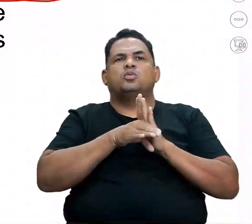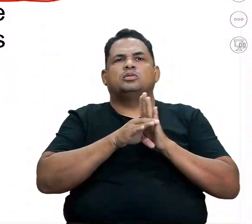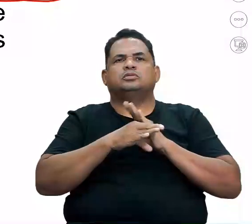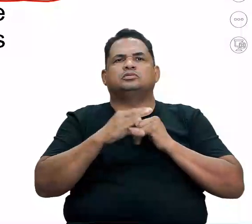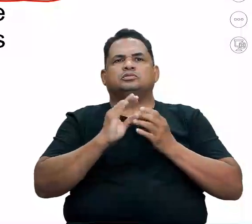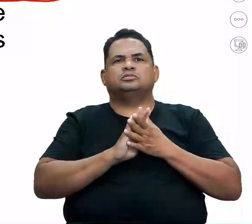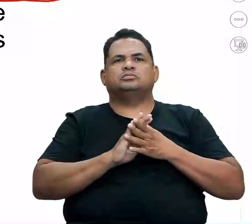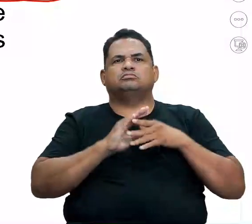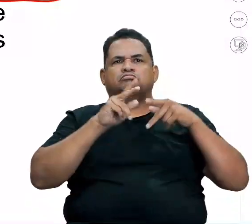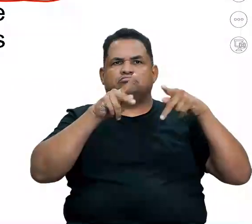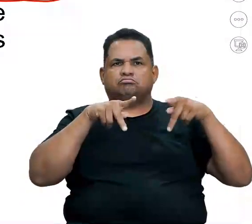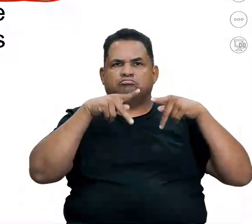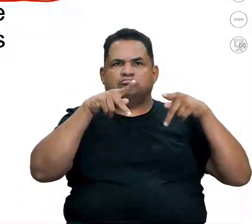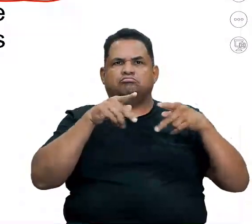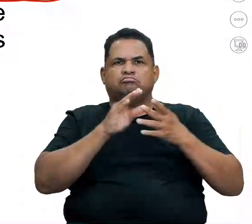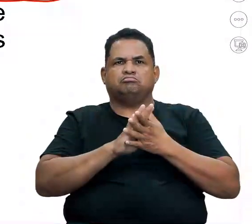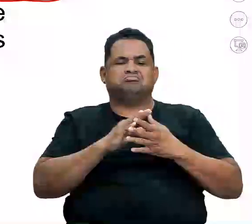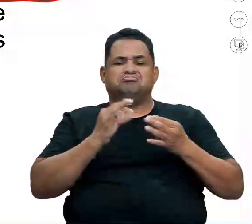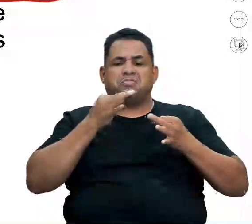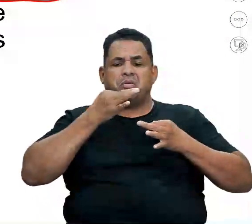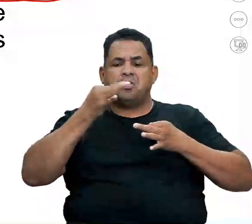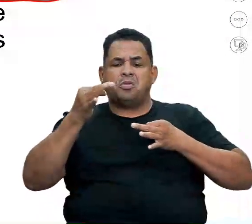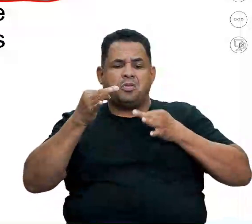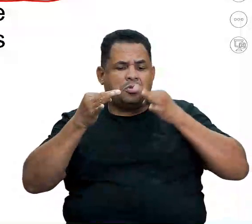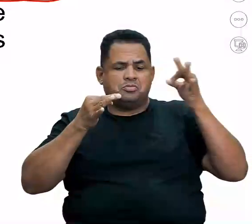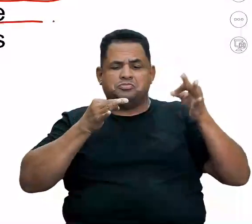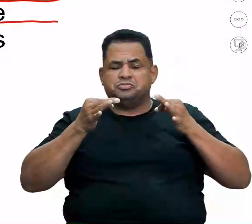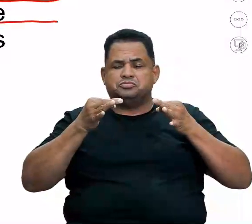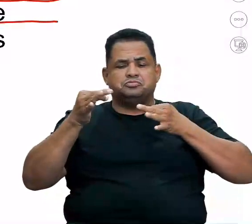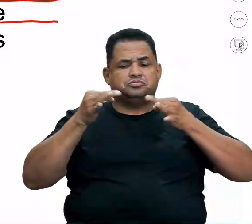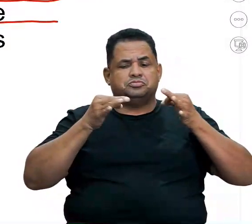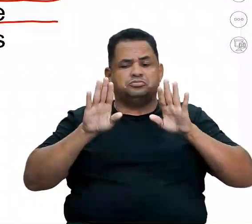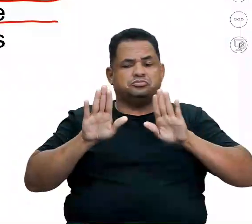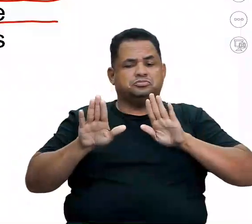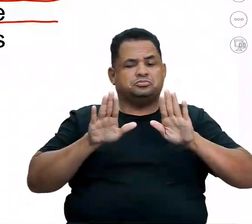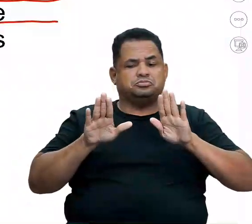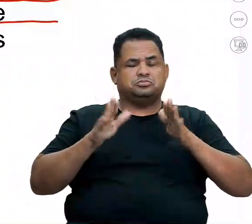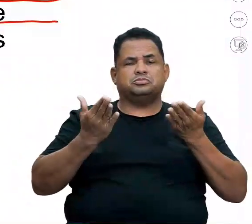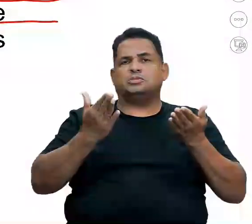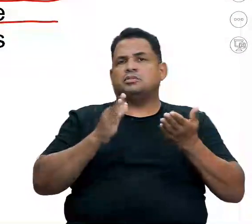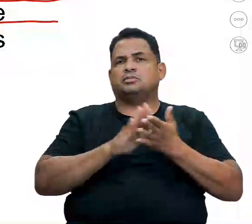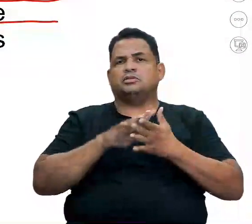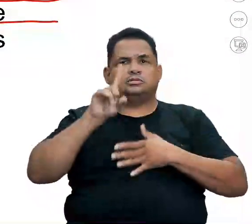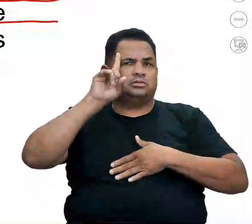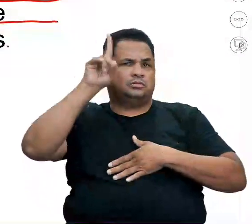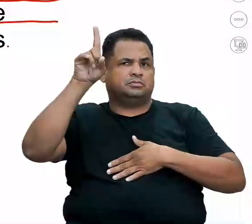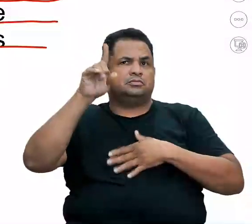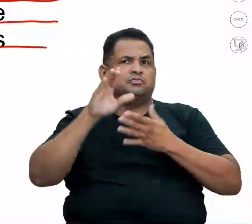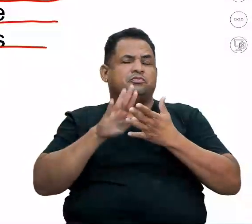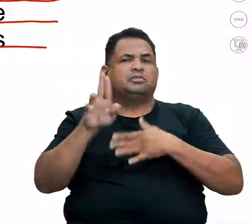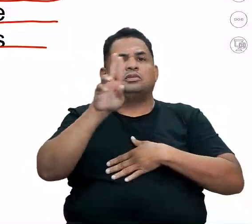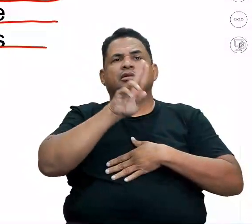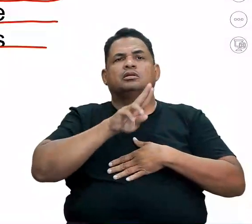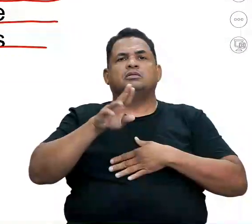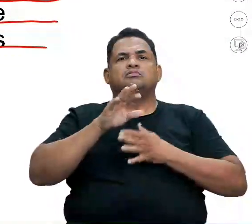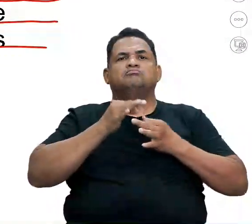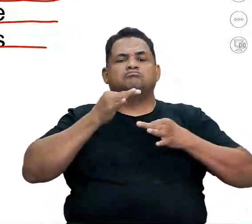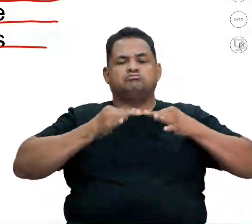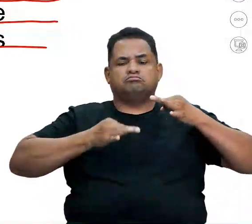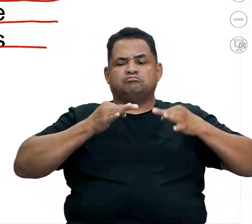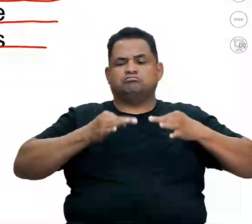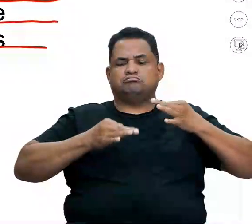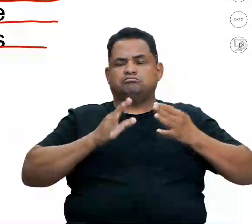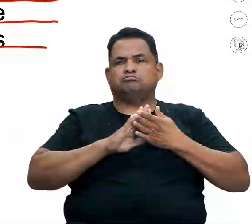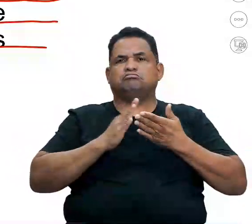de civilização ele é relativo também. Depende das ideias e valores que usamos para julgar determinadas práticas